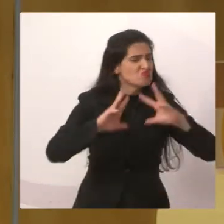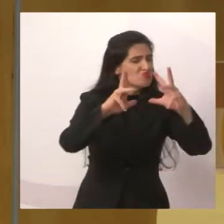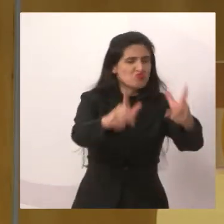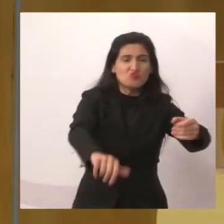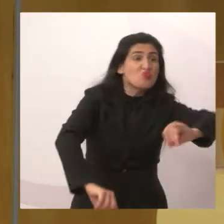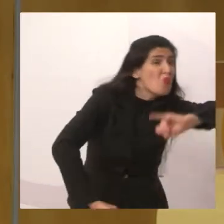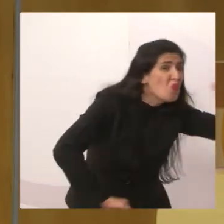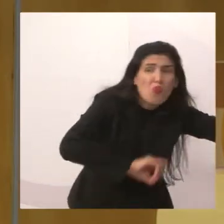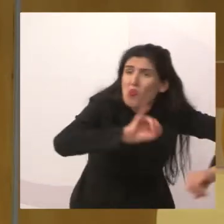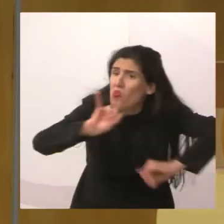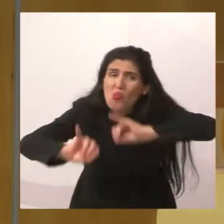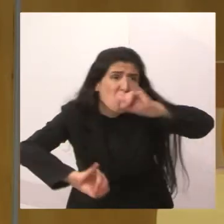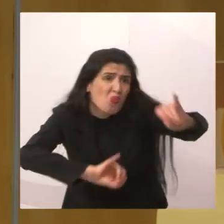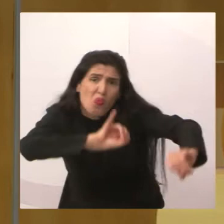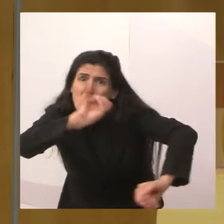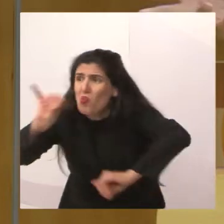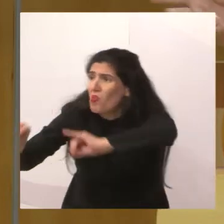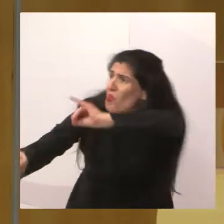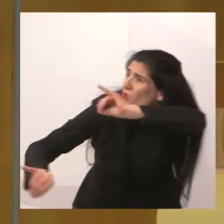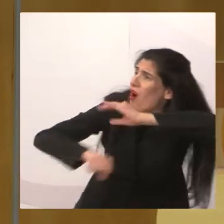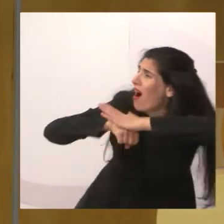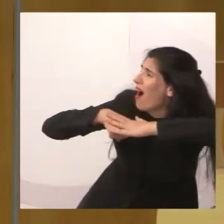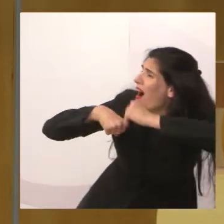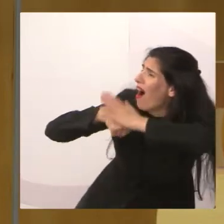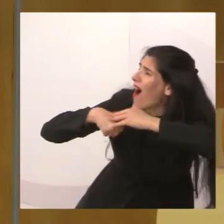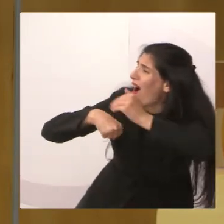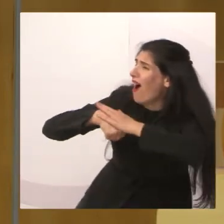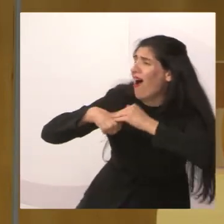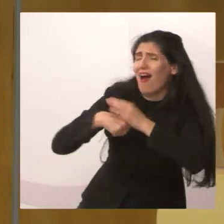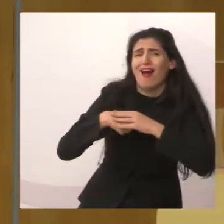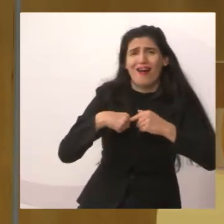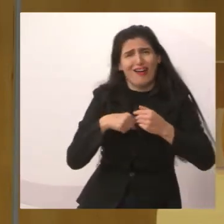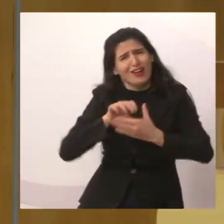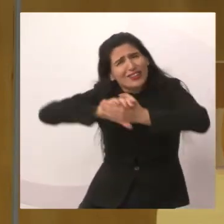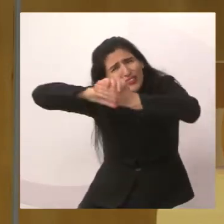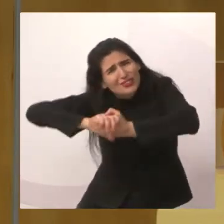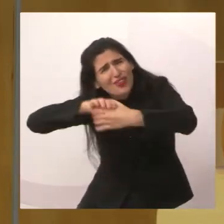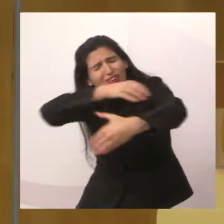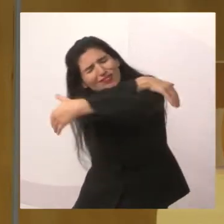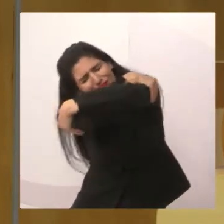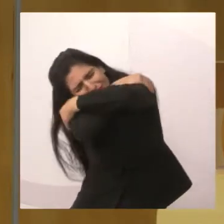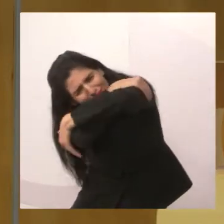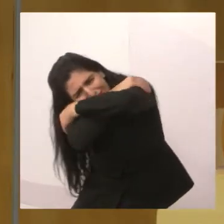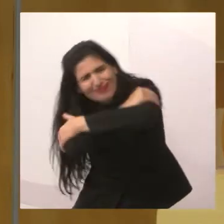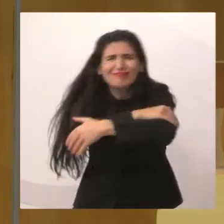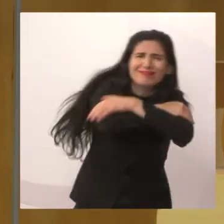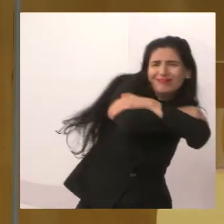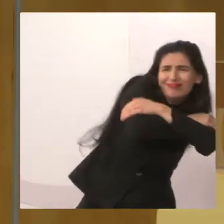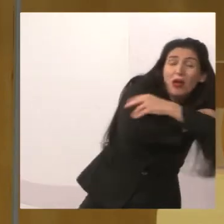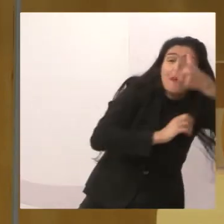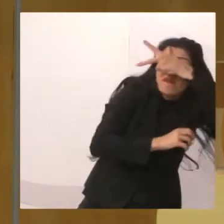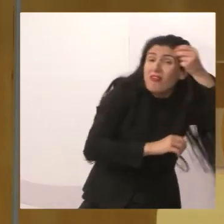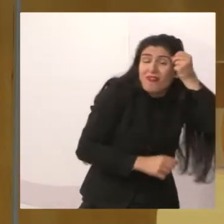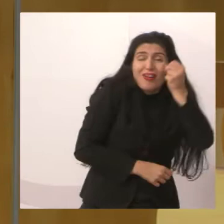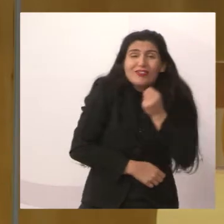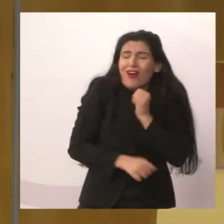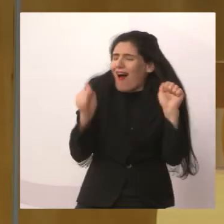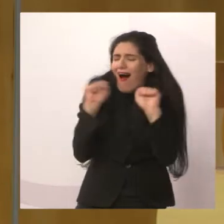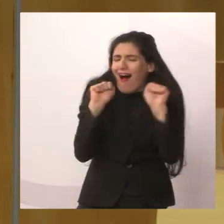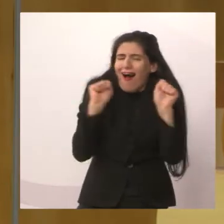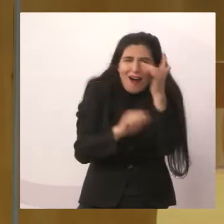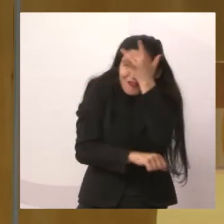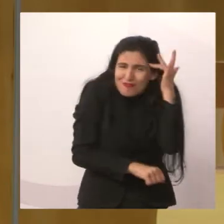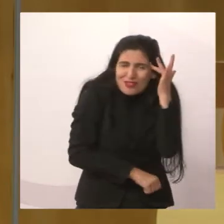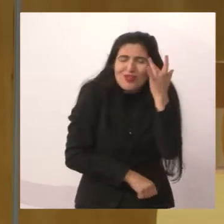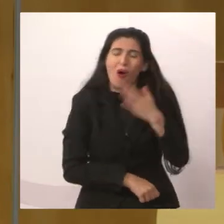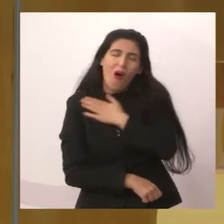esse tempo, de ter um prefeito que gosta de pessoas, um prefeito que gosta de gente, um prefeito que não fica se escondendo